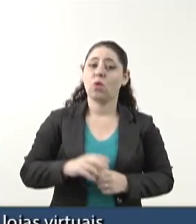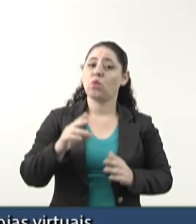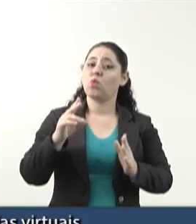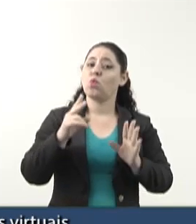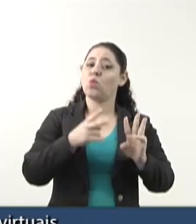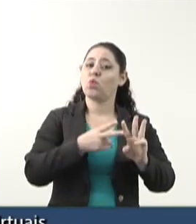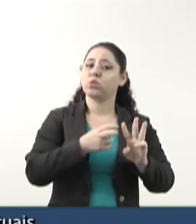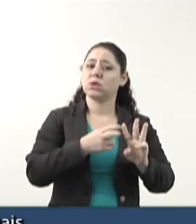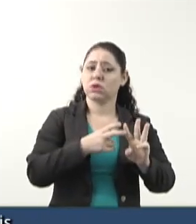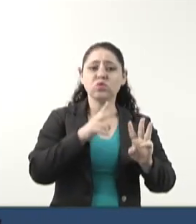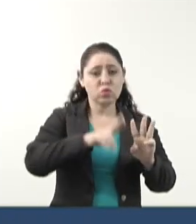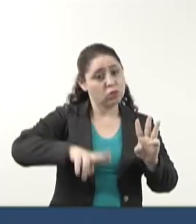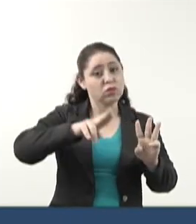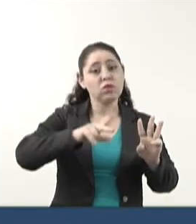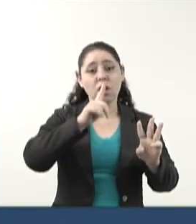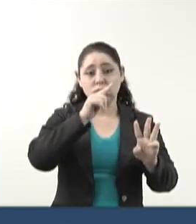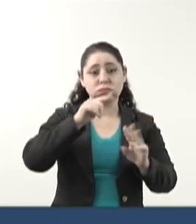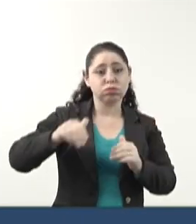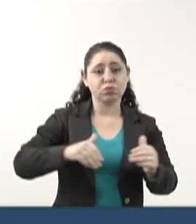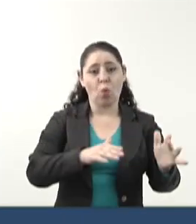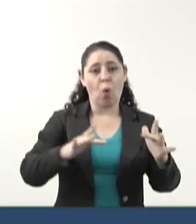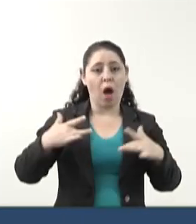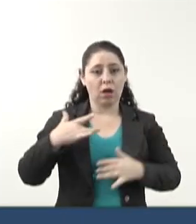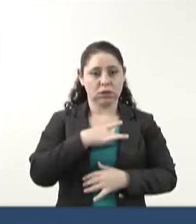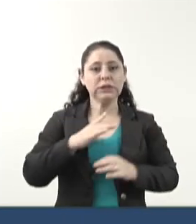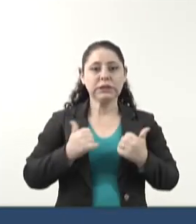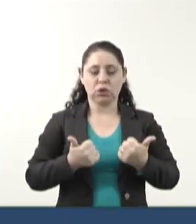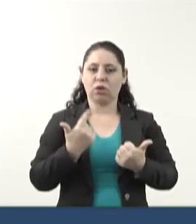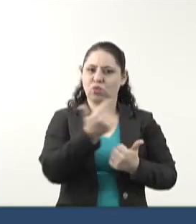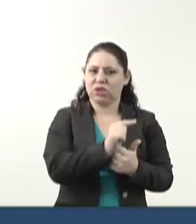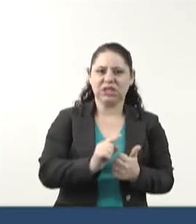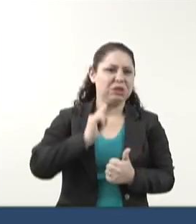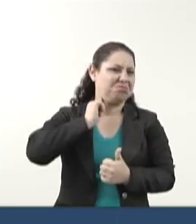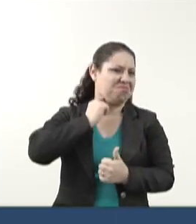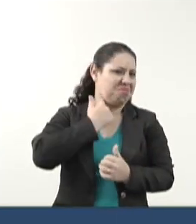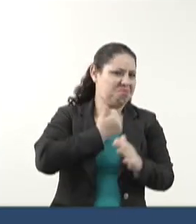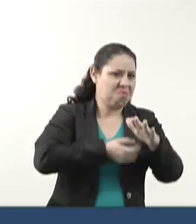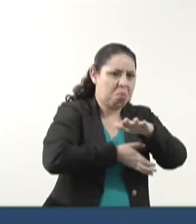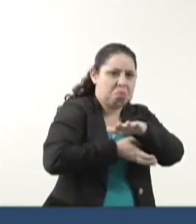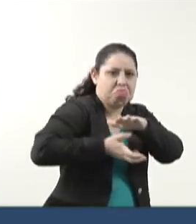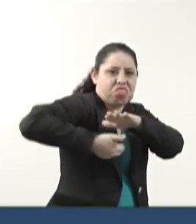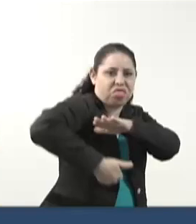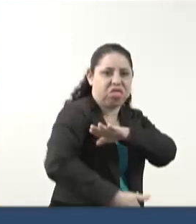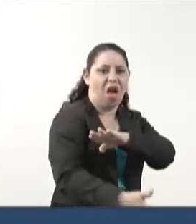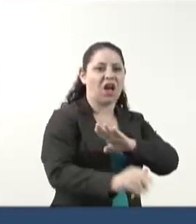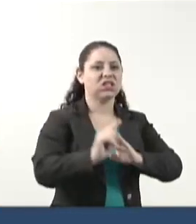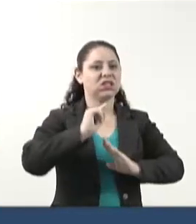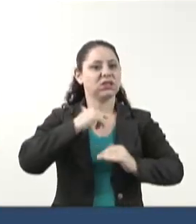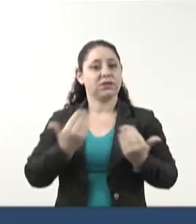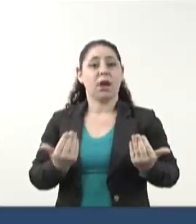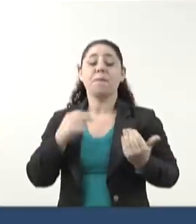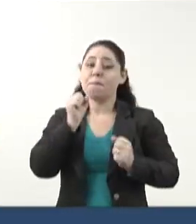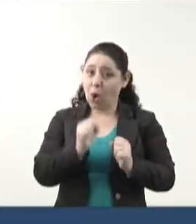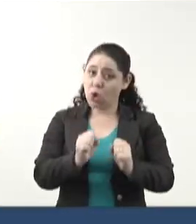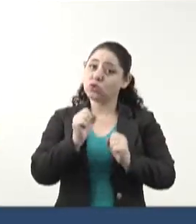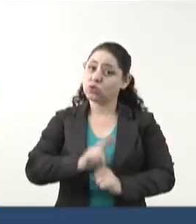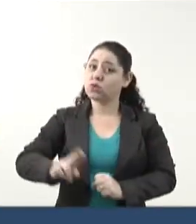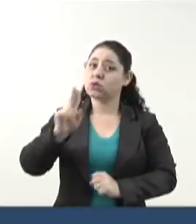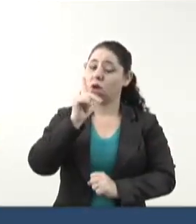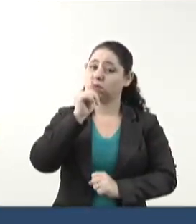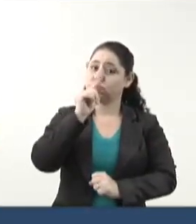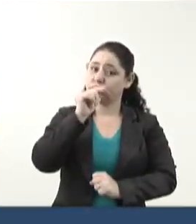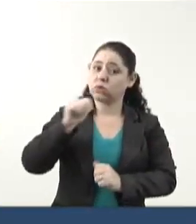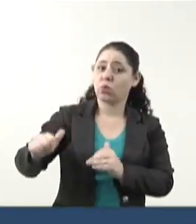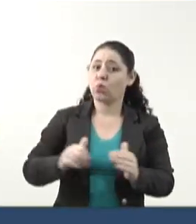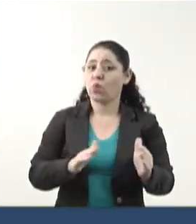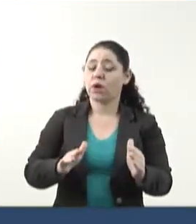E eles se viram com essa com água saudável, que não tem esgotamento sanitário lá, não tem nada, então eles podem usar muito bem lá